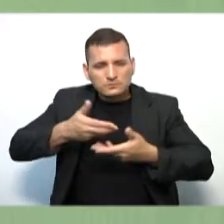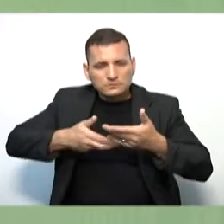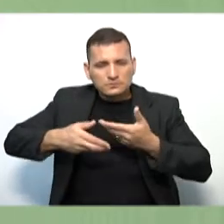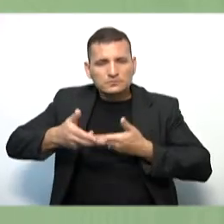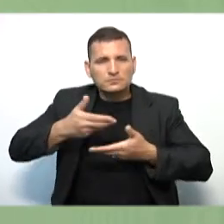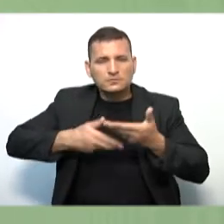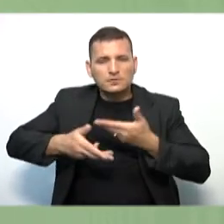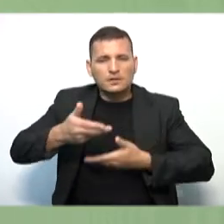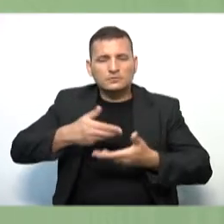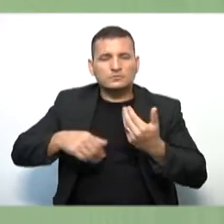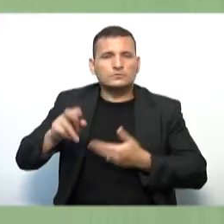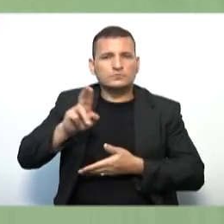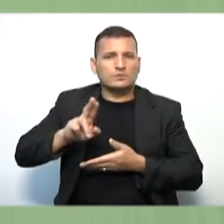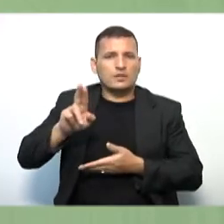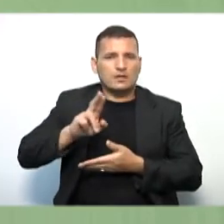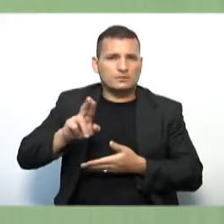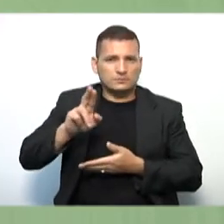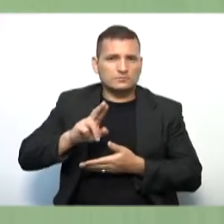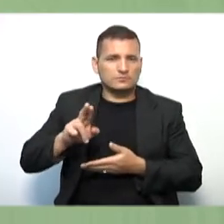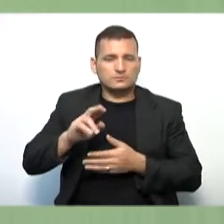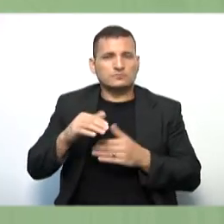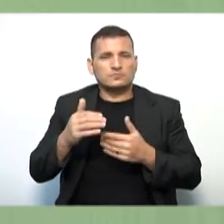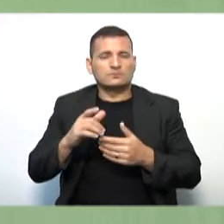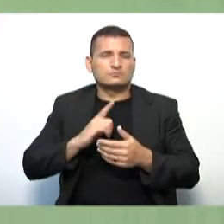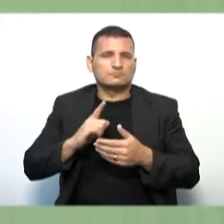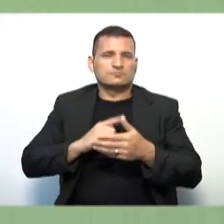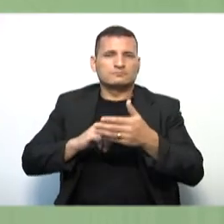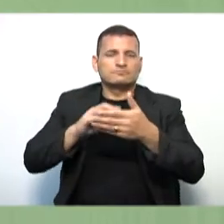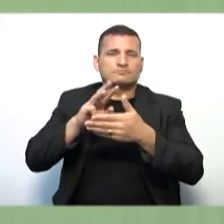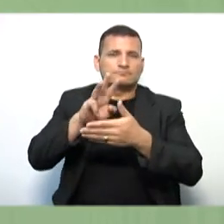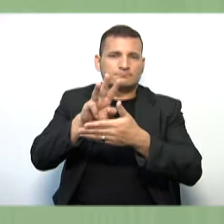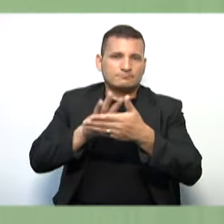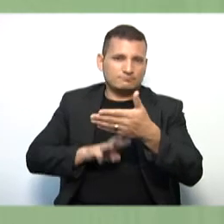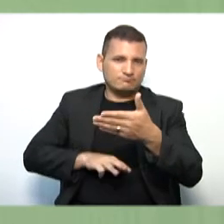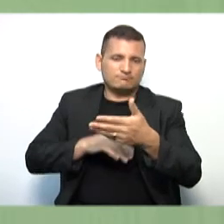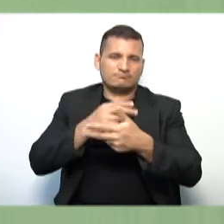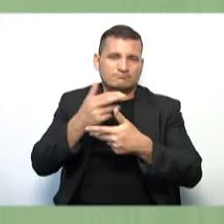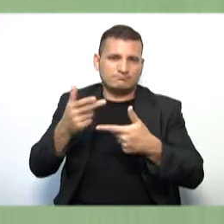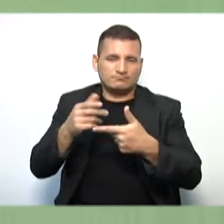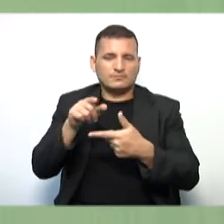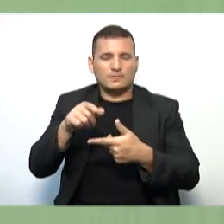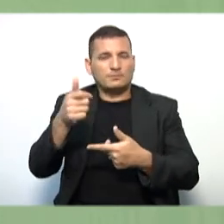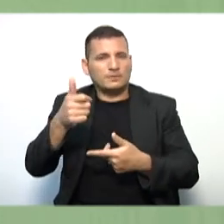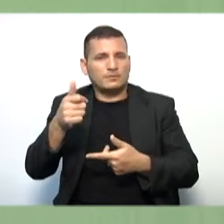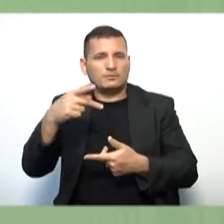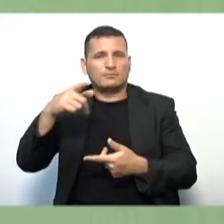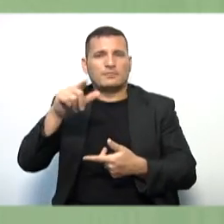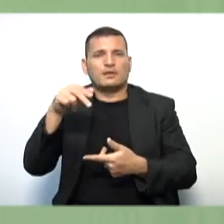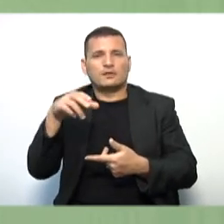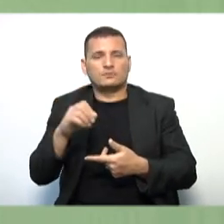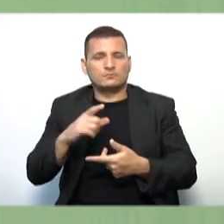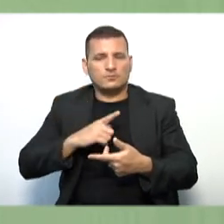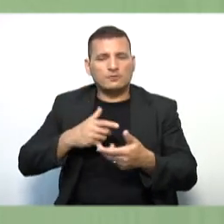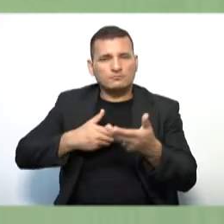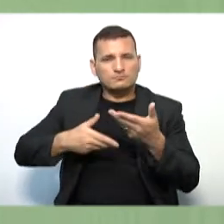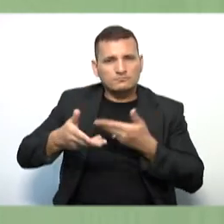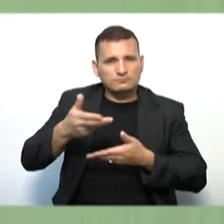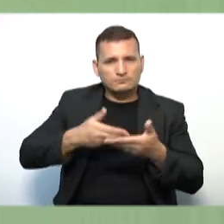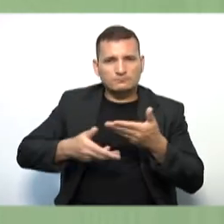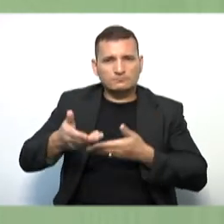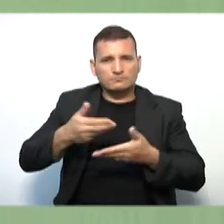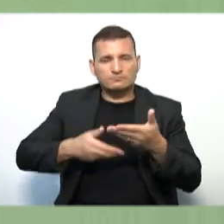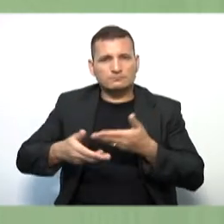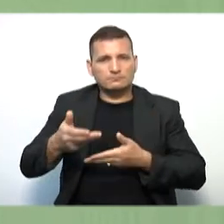A gente fala muito do software, né, professora, de edição de texto, que é de primeiro plano, ou seja, a gente está interagindo aqui com... Está informando, digitando